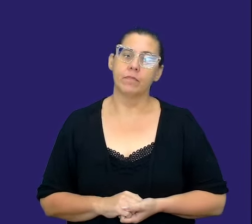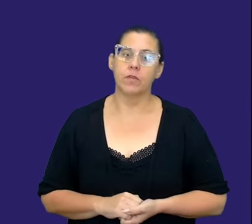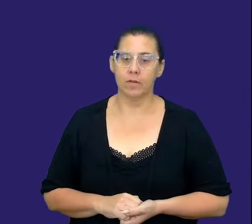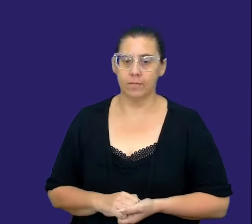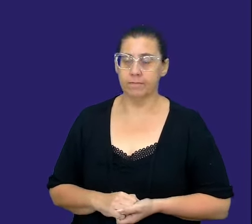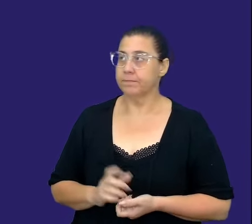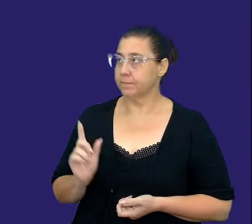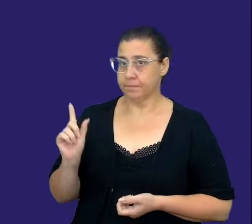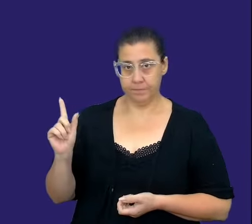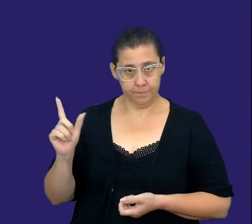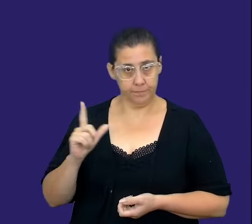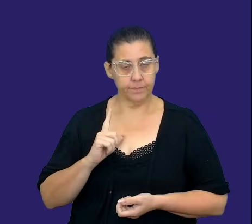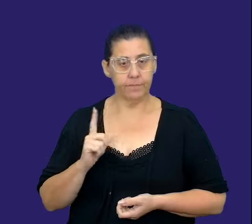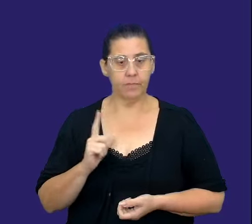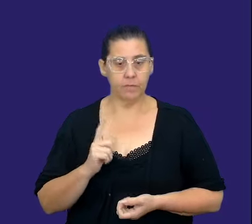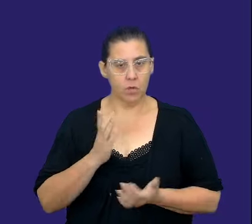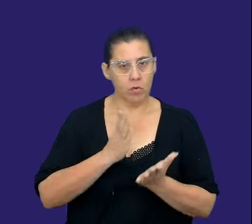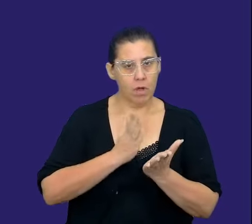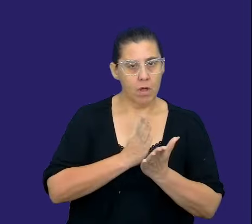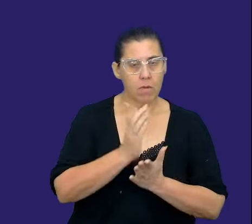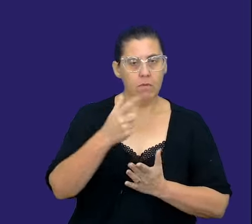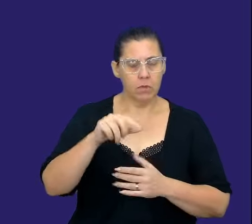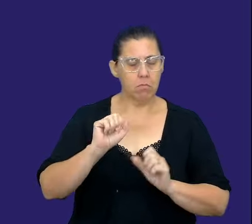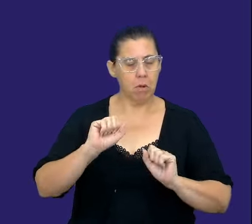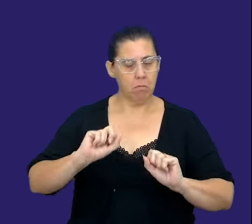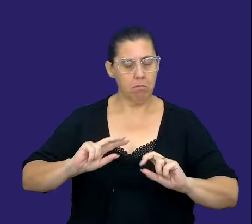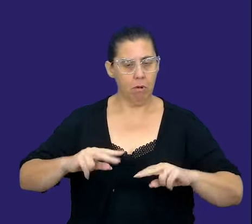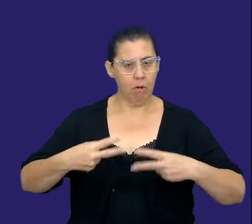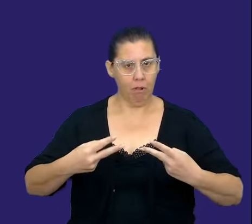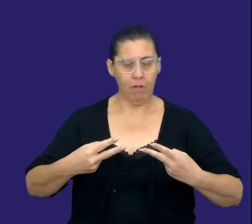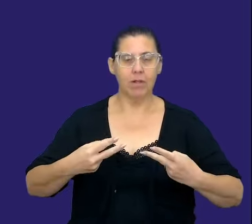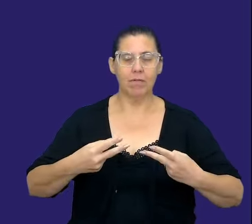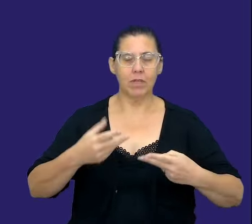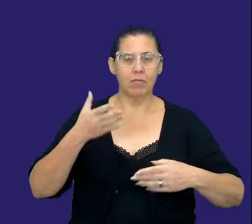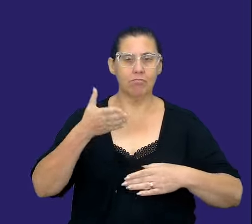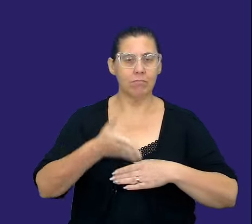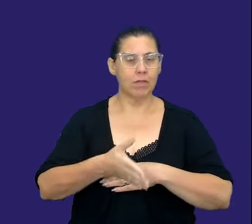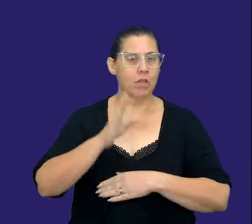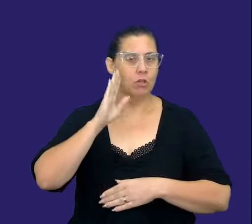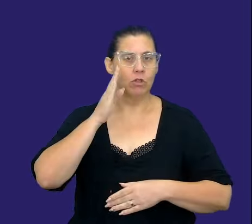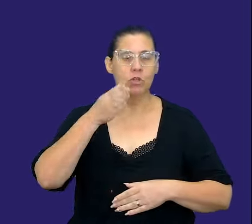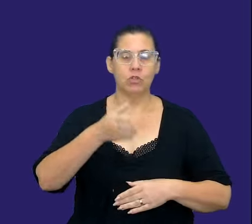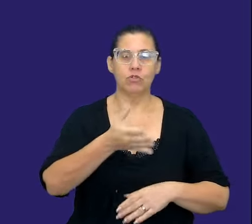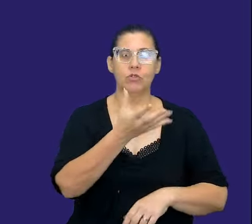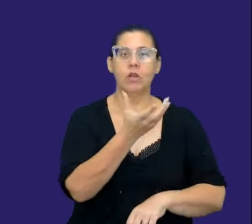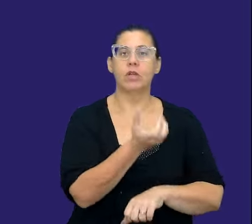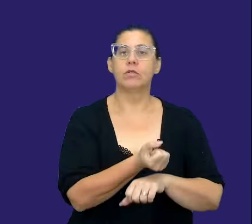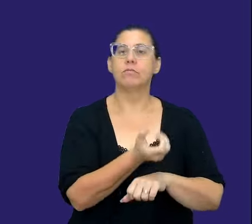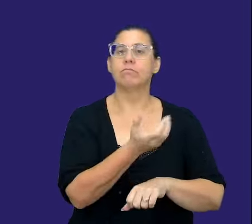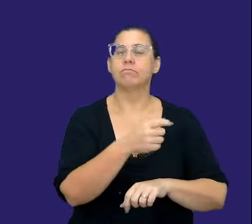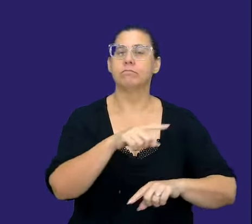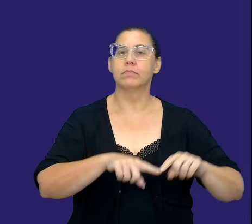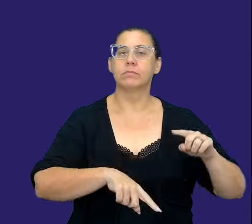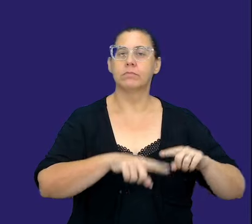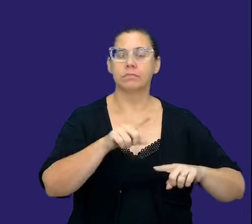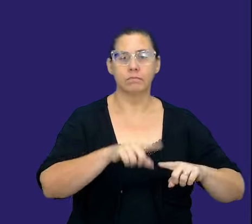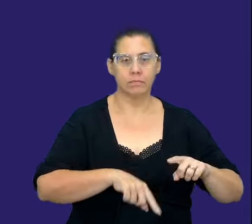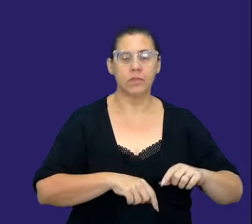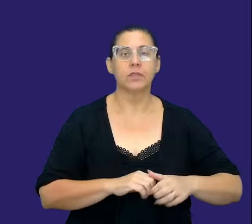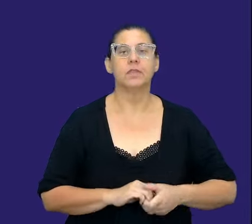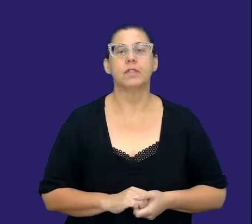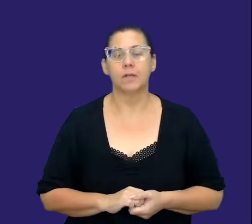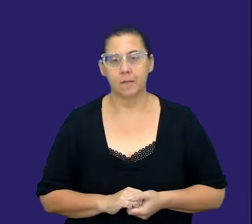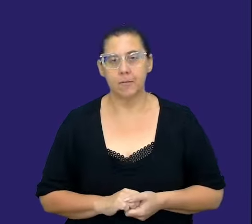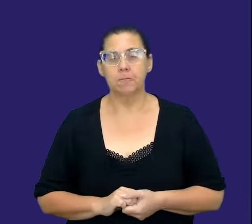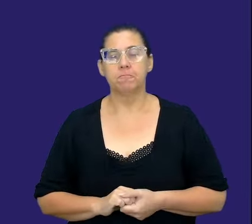Nessa tela, a gente tem um caminho que vocês podem acessar o link e ter já diretamente o acesso ao material Aprender Sempre, tá? Pode baixar,